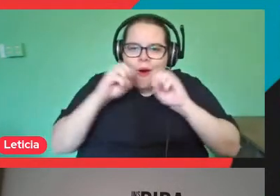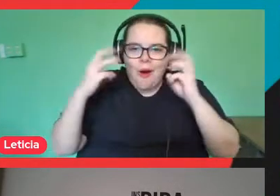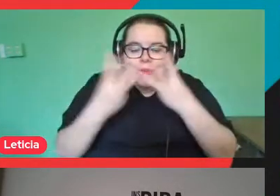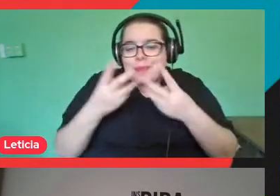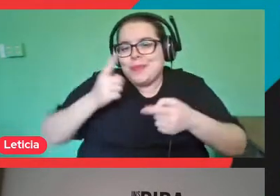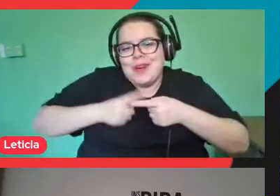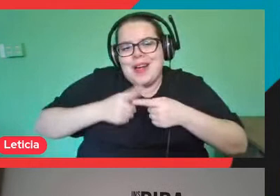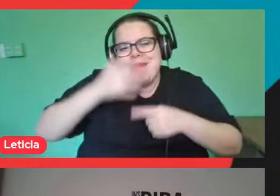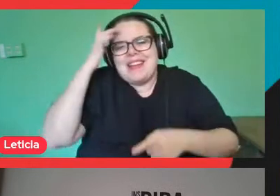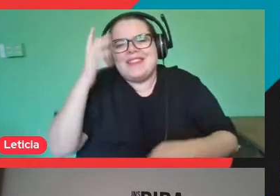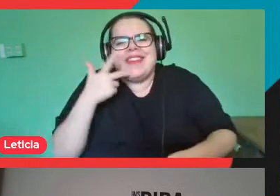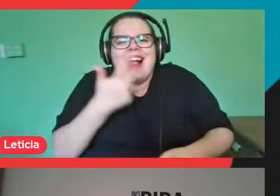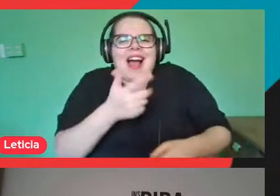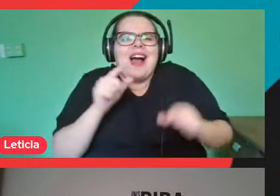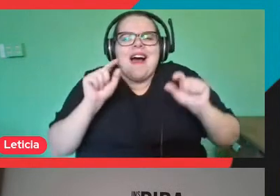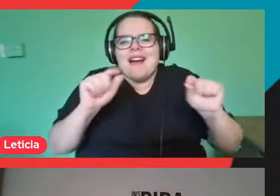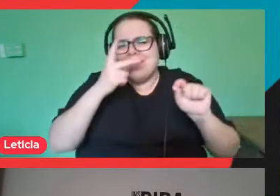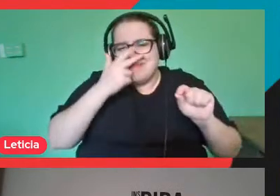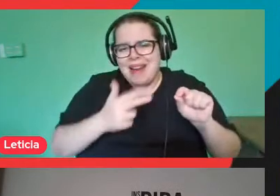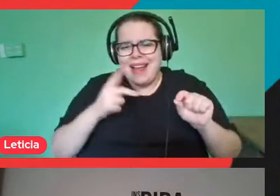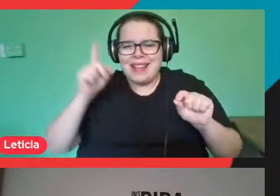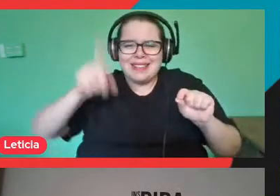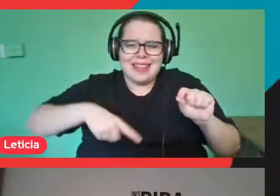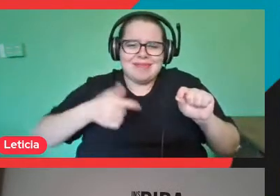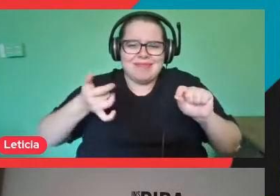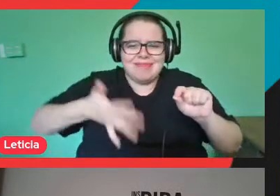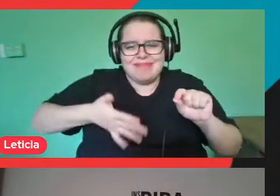muita gente fala, ah, parece uma corrente, né,